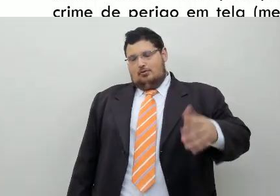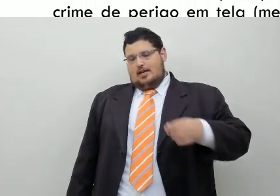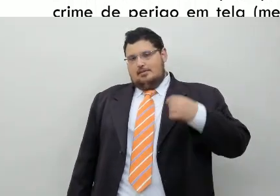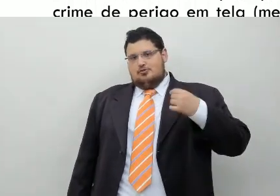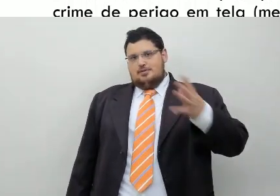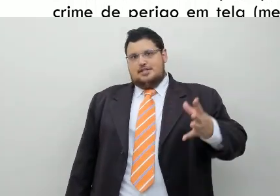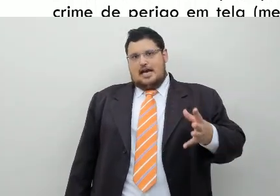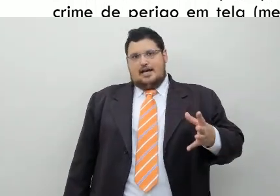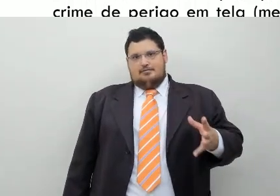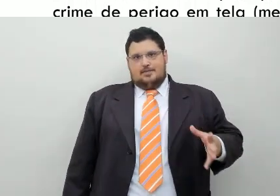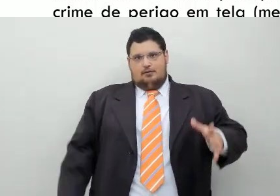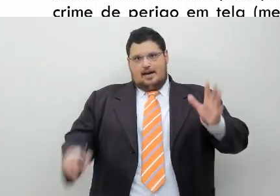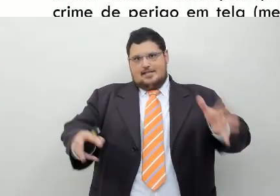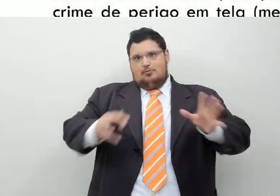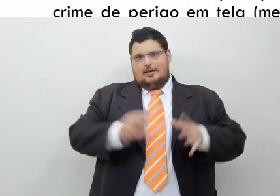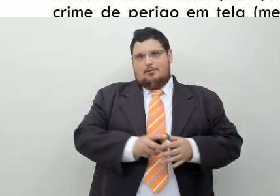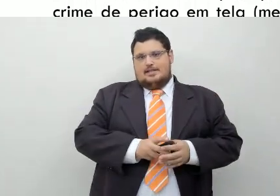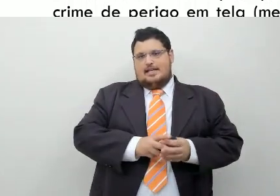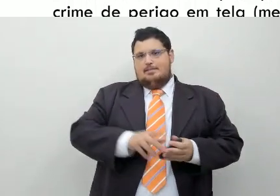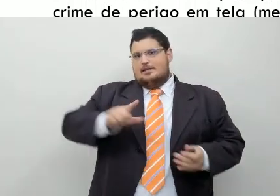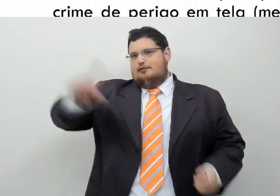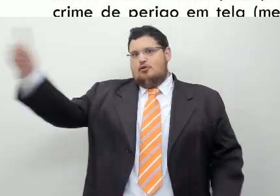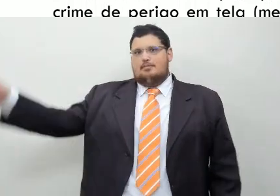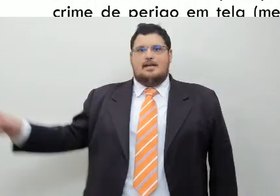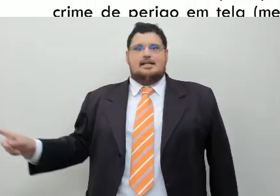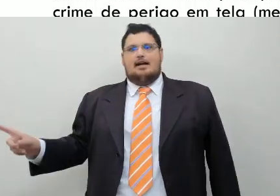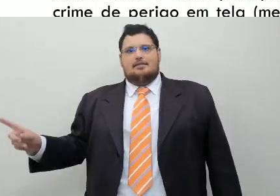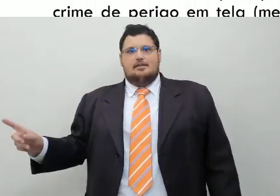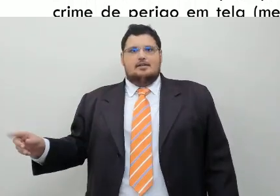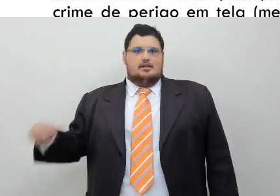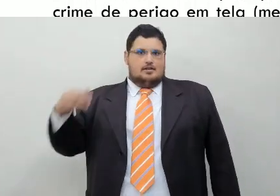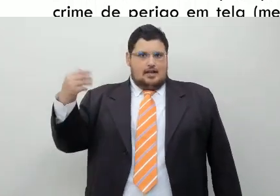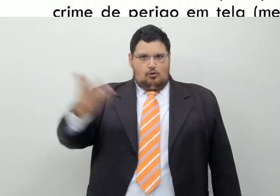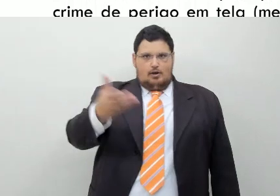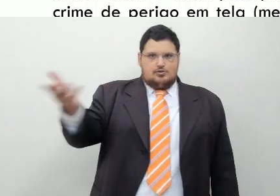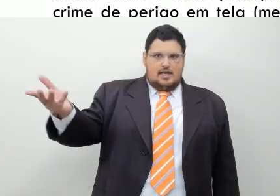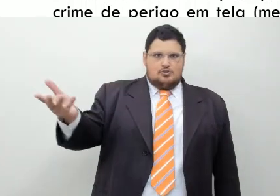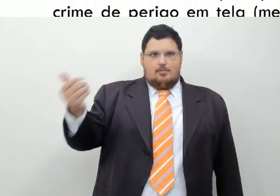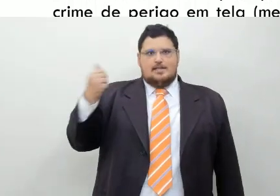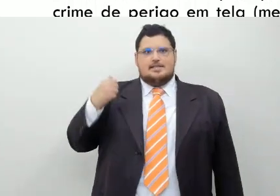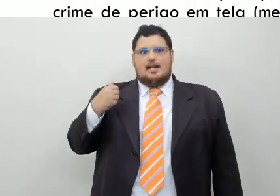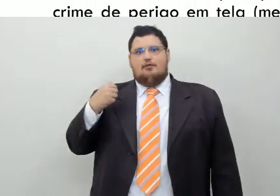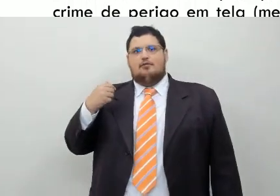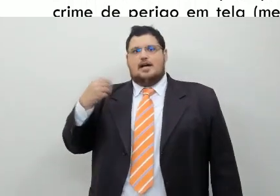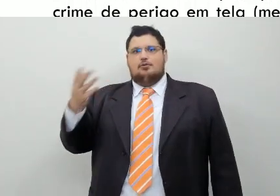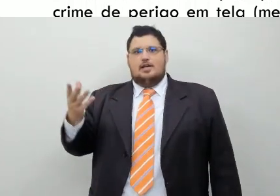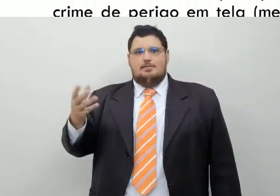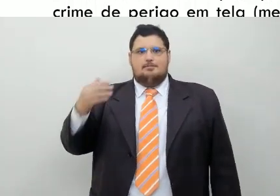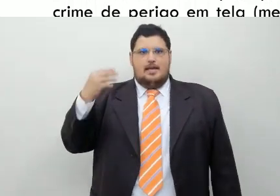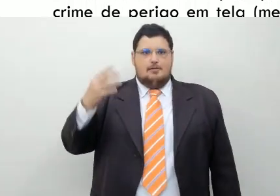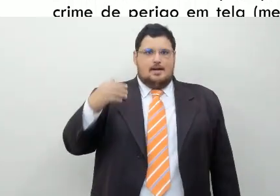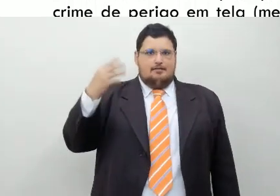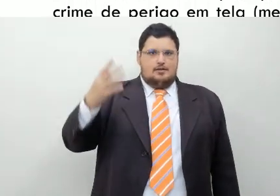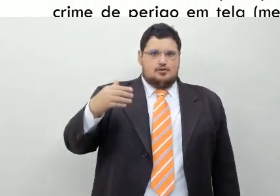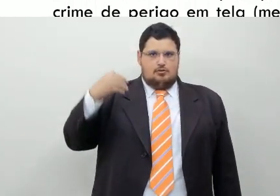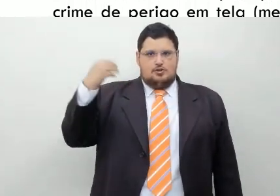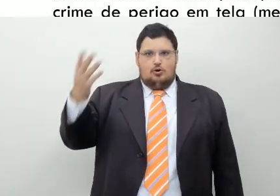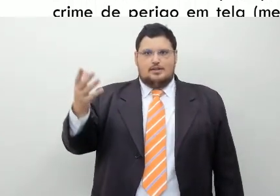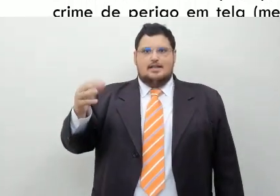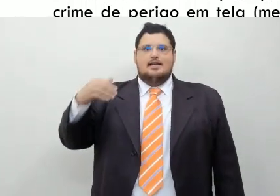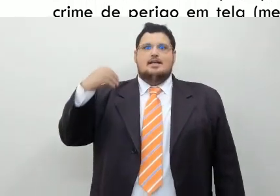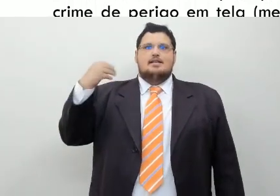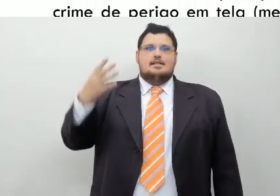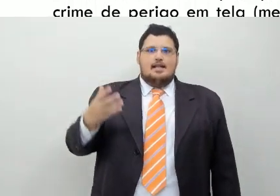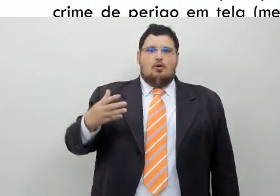denomina o crime de subsidiário. Então vai responder por esse crime se não for o crime mais grave. É porque, ou seja, somente estará configurado o crime de perigo para a vida ou a saúde de